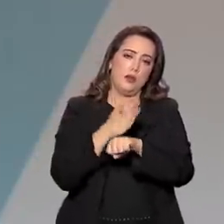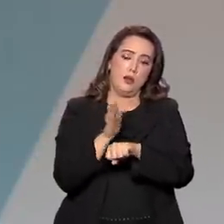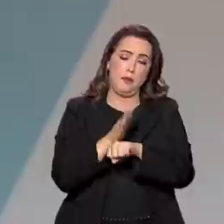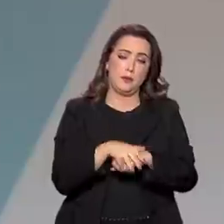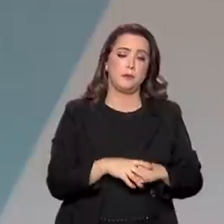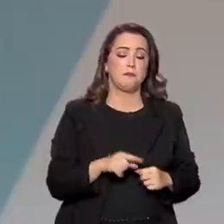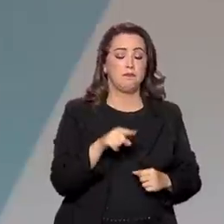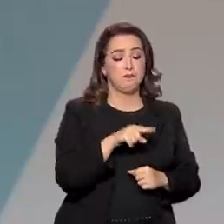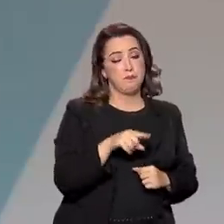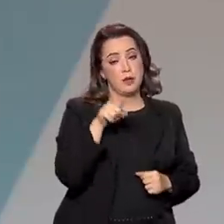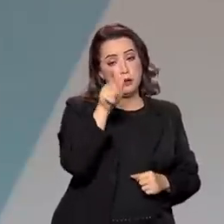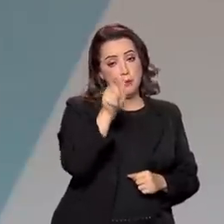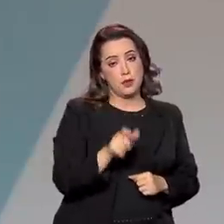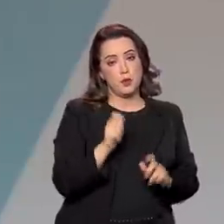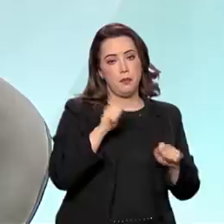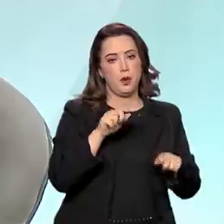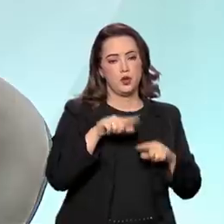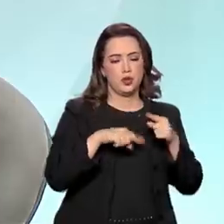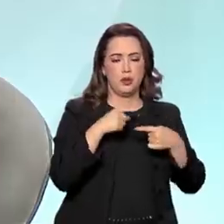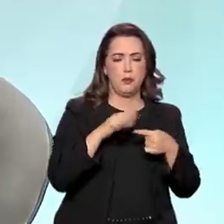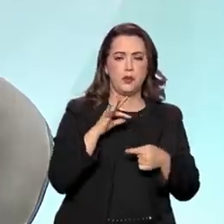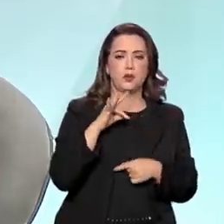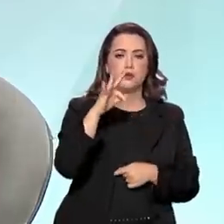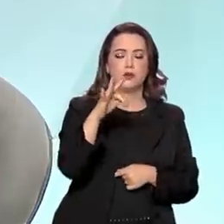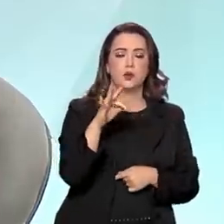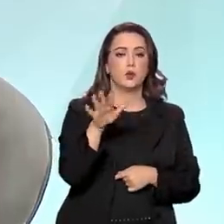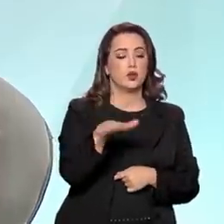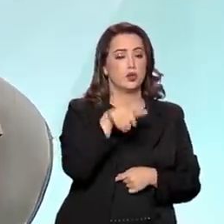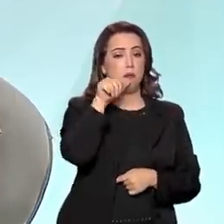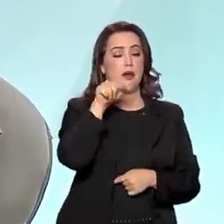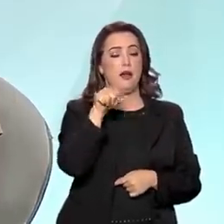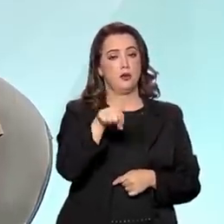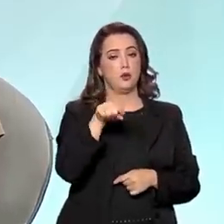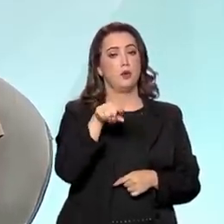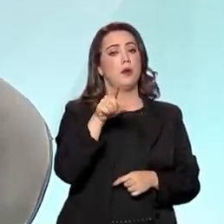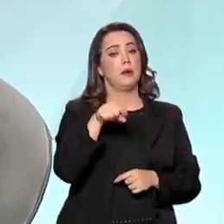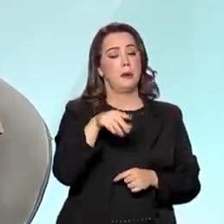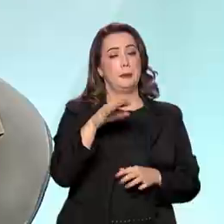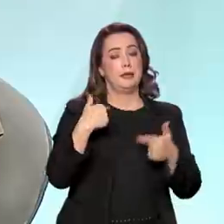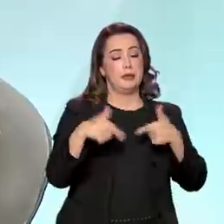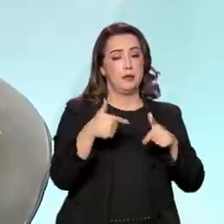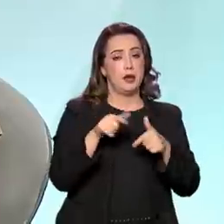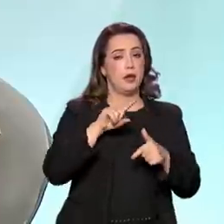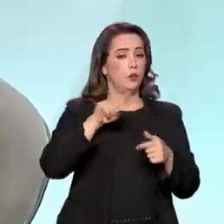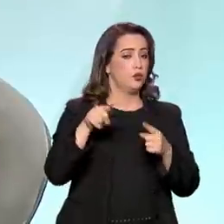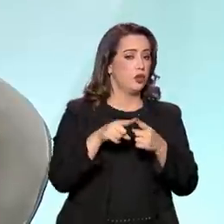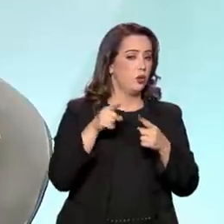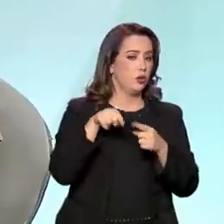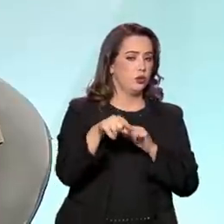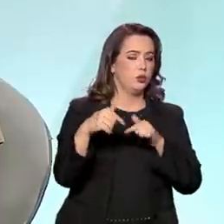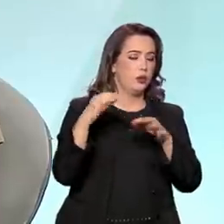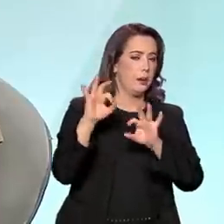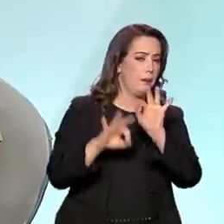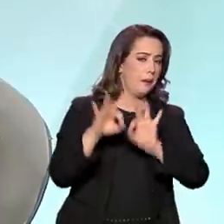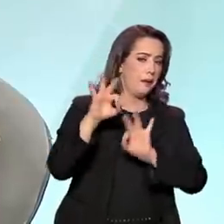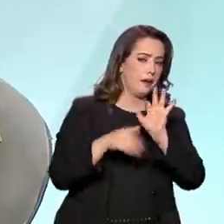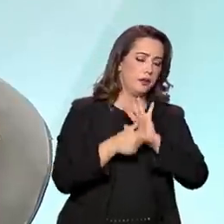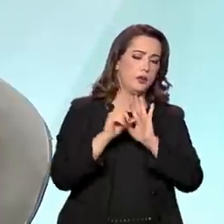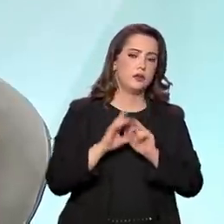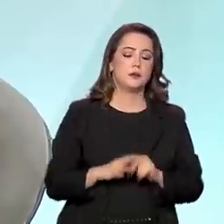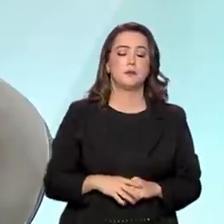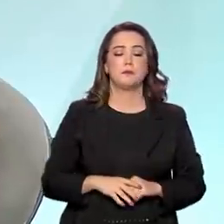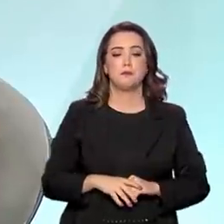permite com que ele posteriormente seja convocado para exercer aquela função que ele foi preparado agora num quartel